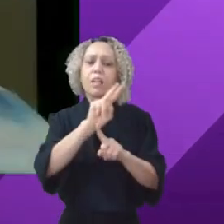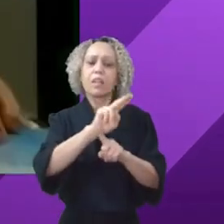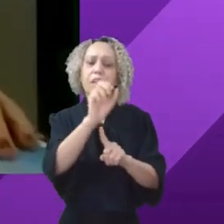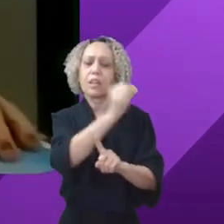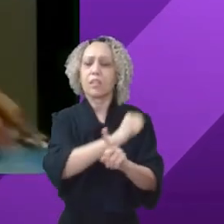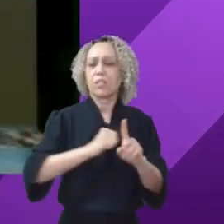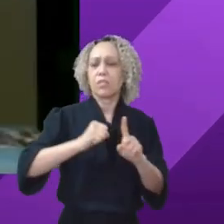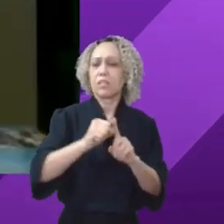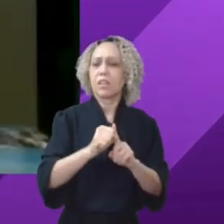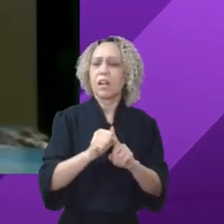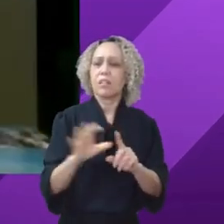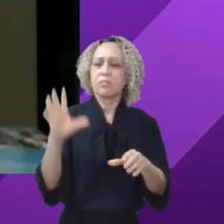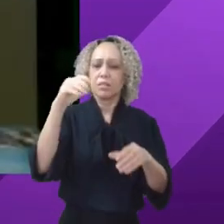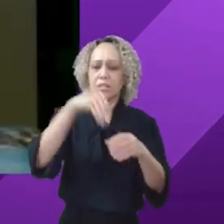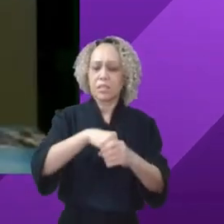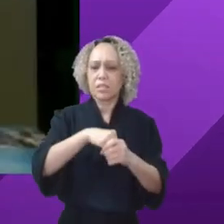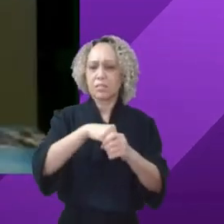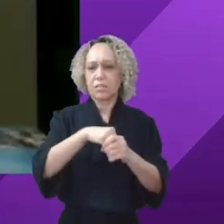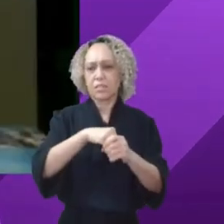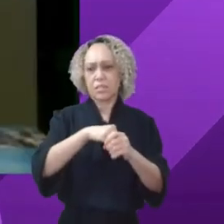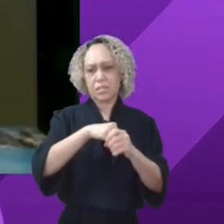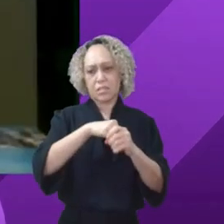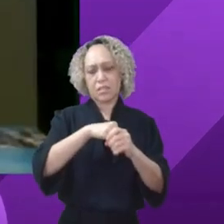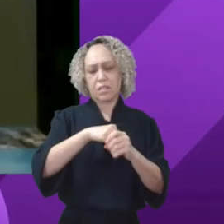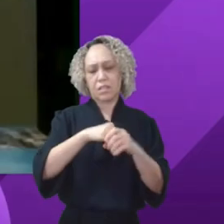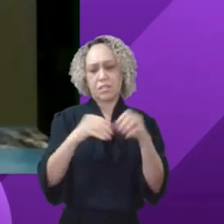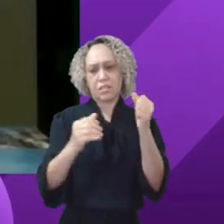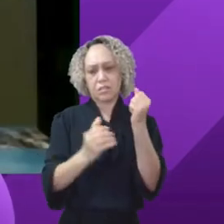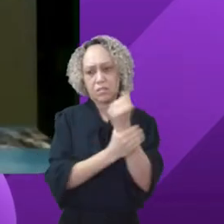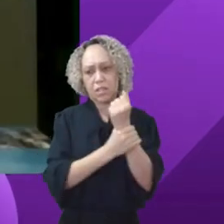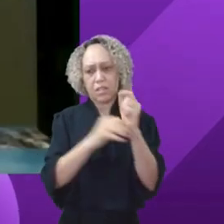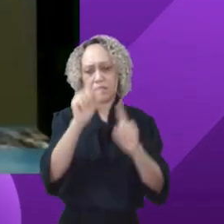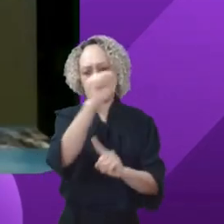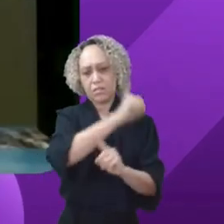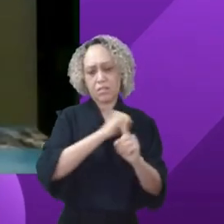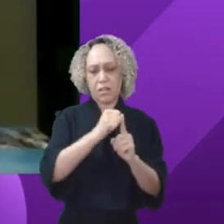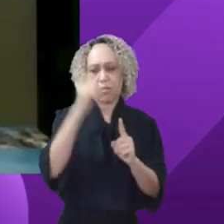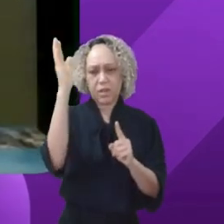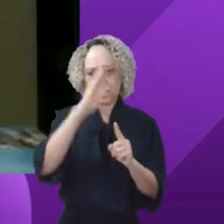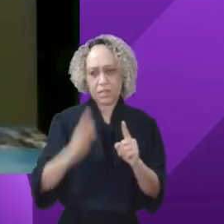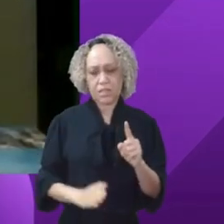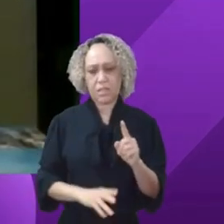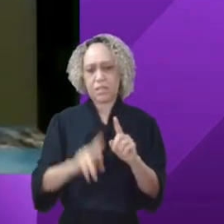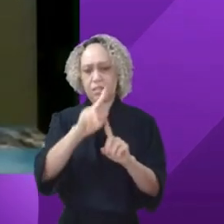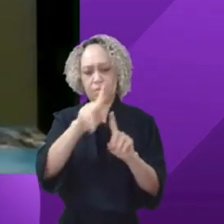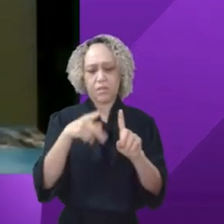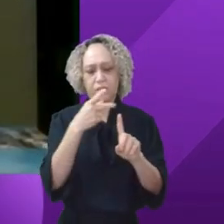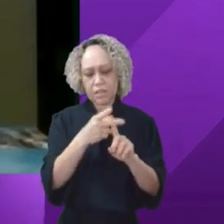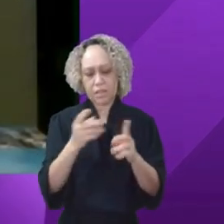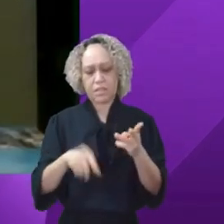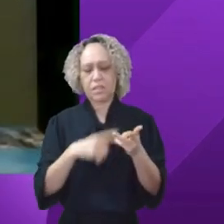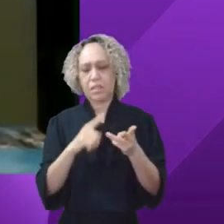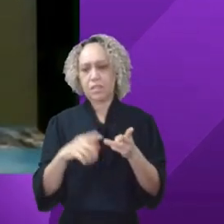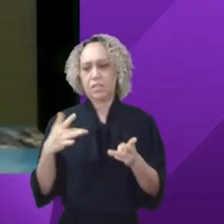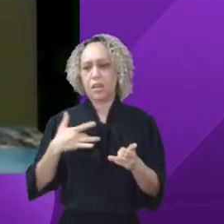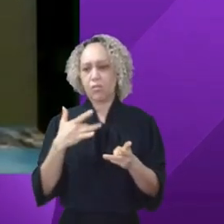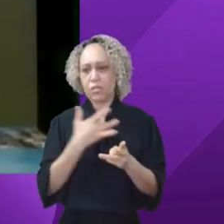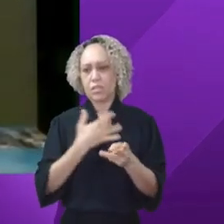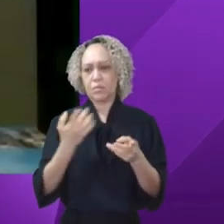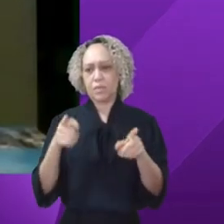social integra a Seguridade Social brasileira, junto com a saúde e com a previdência social. E aí a